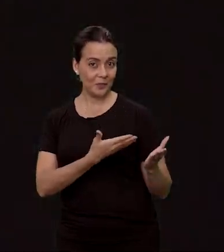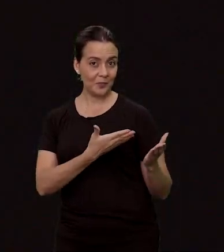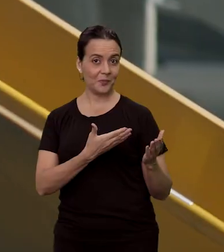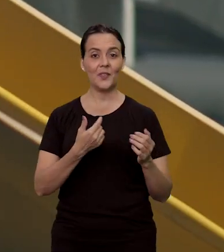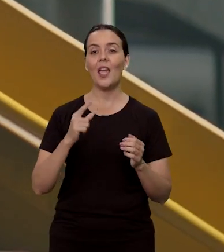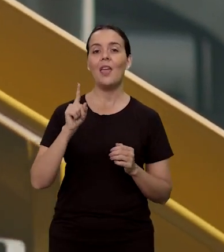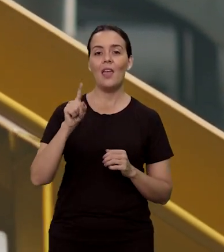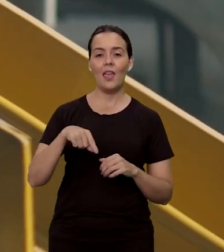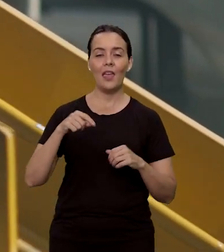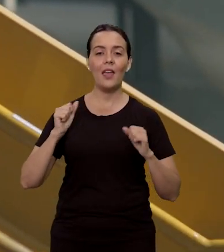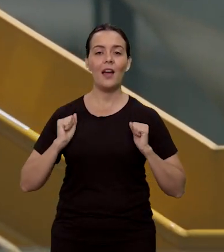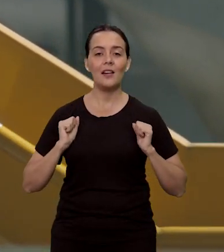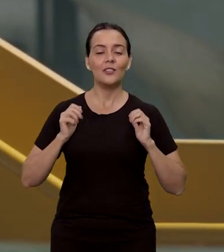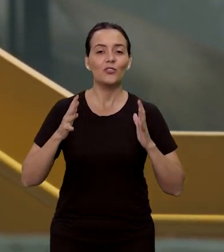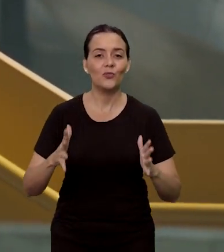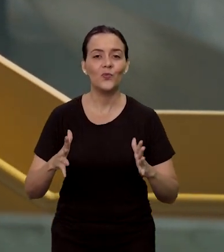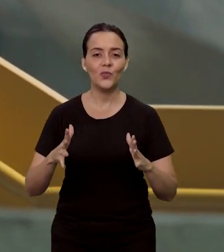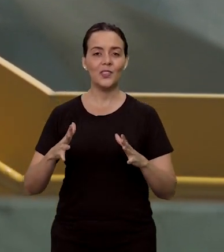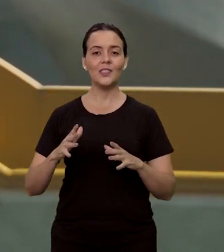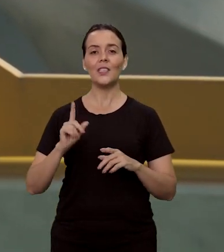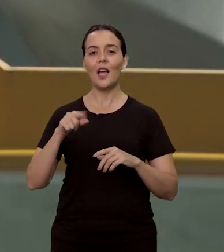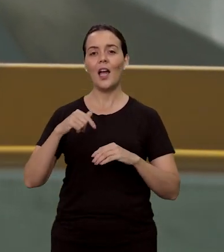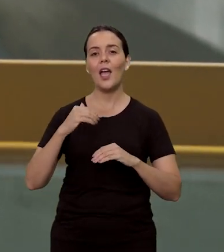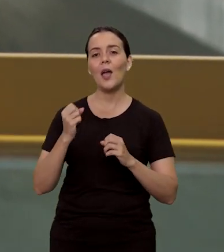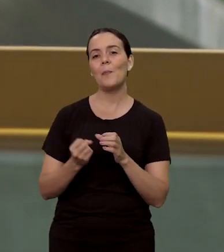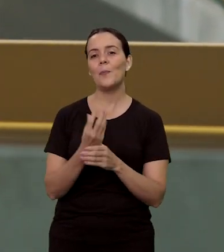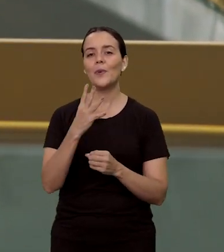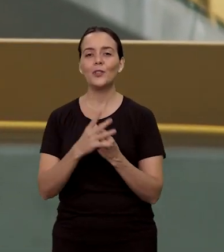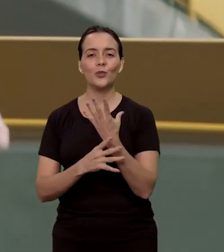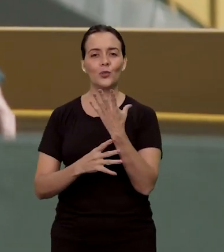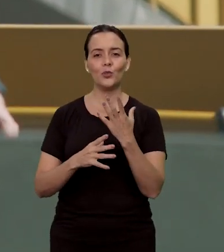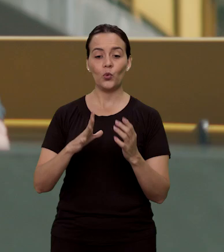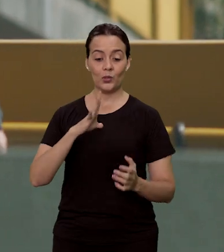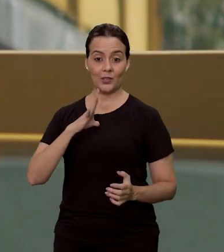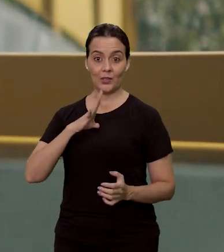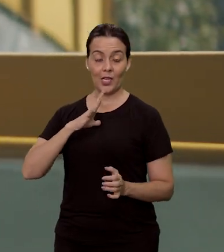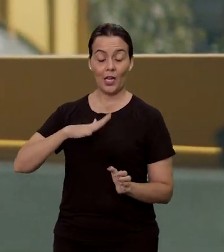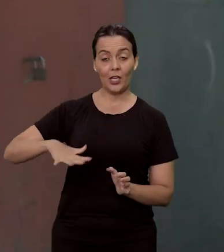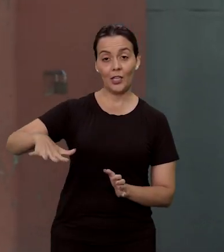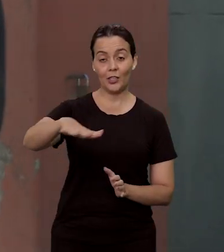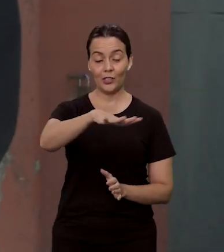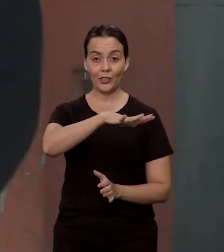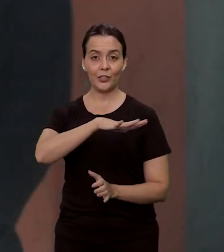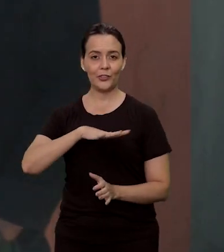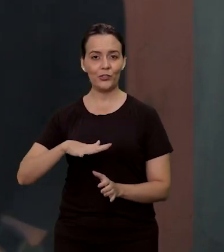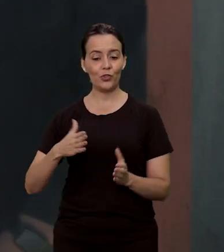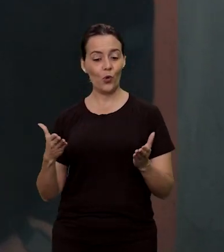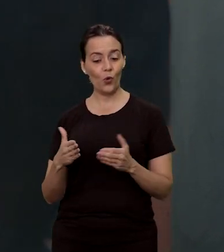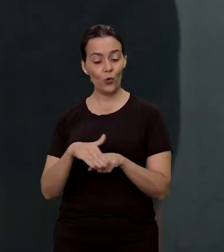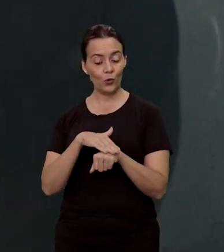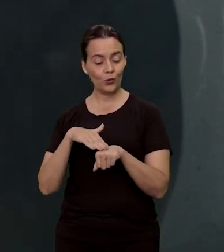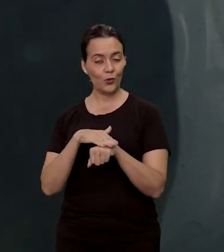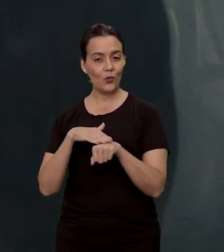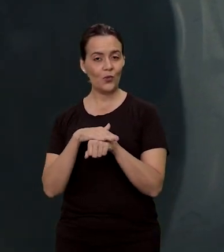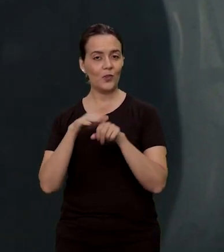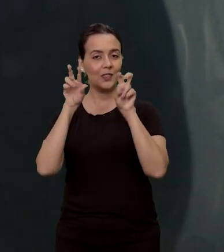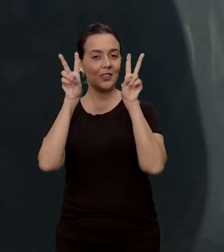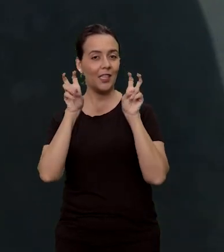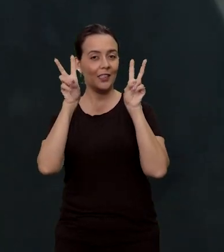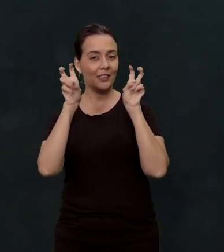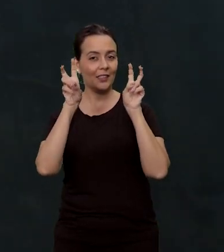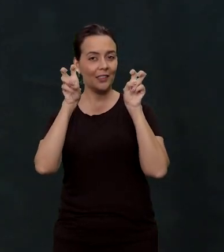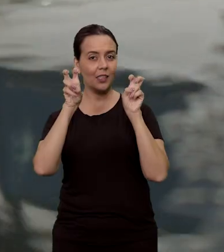ativista de novos modelos de gestão para cidades, etc. Nossa conversa no Prosa e Vinho é sobre futuros não